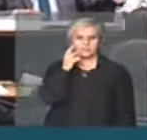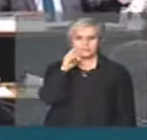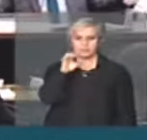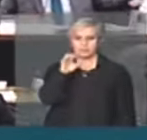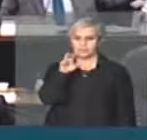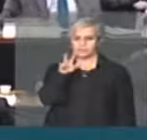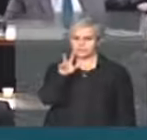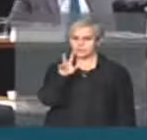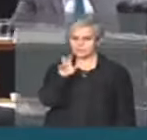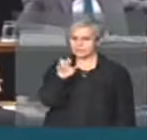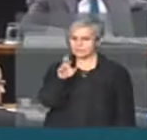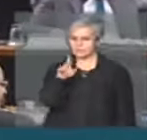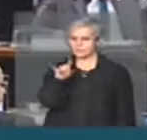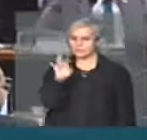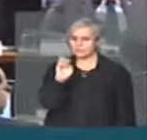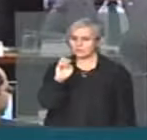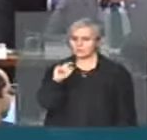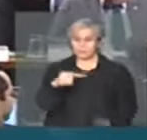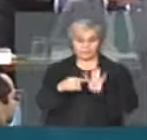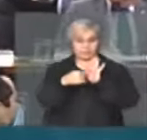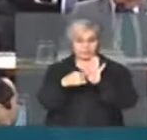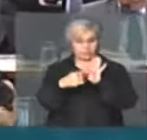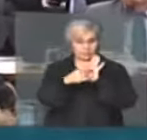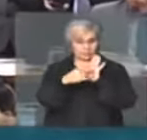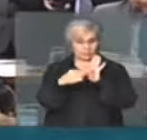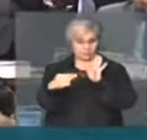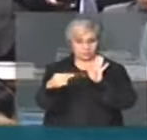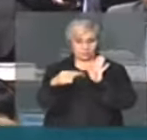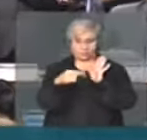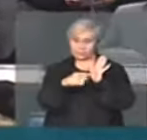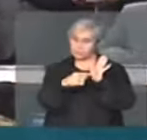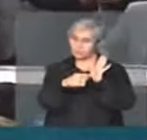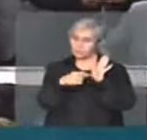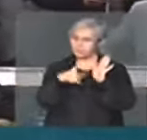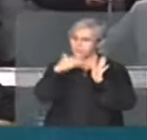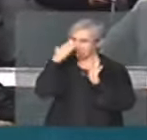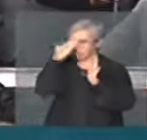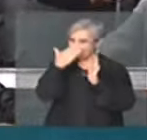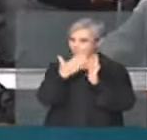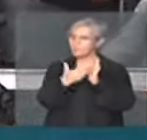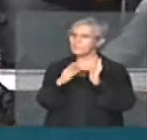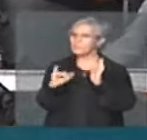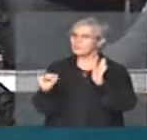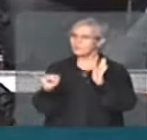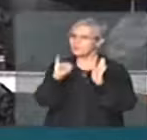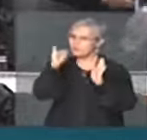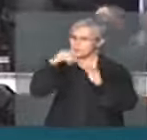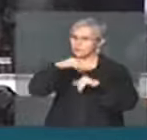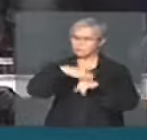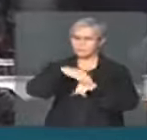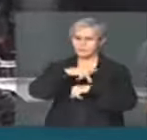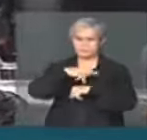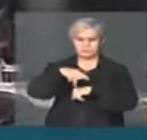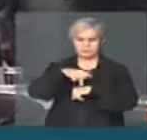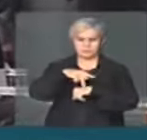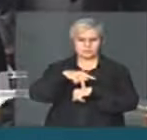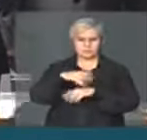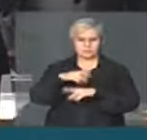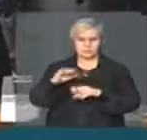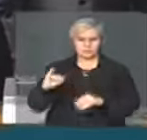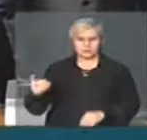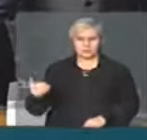Inverto, ele apresentou aqui um destaque. Eu acredito que esse destaque é muito importante para o país. É muito